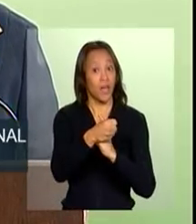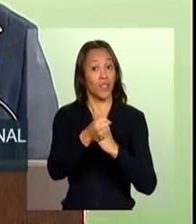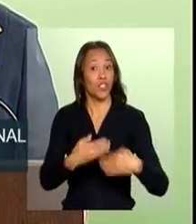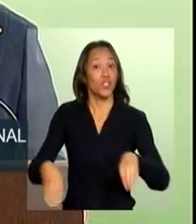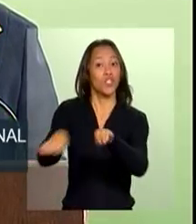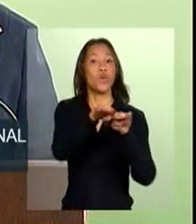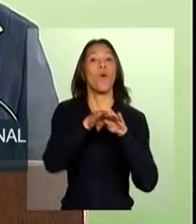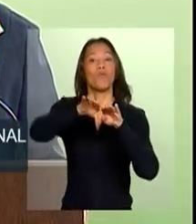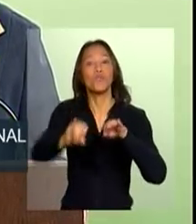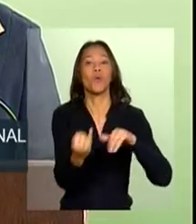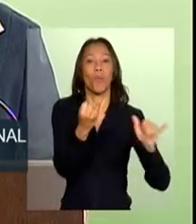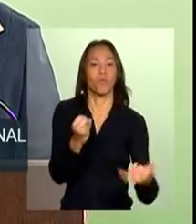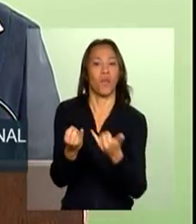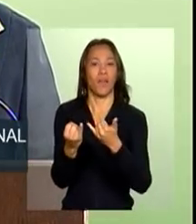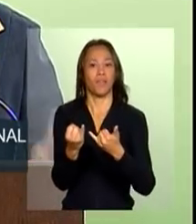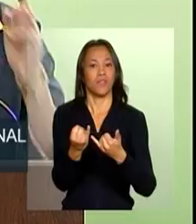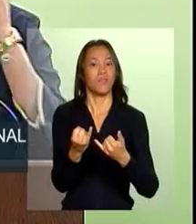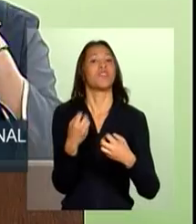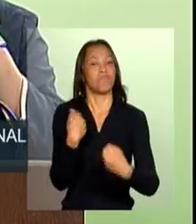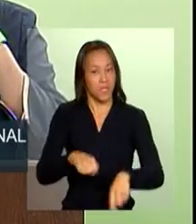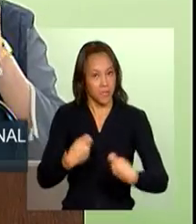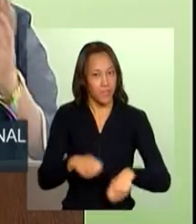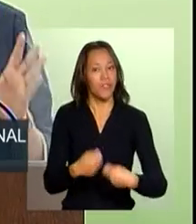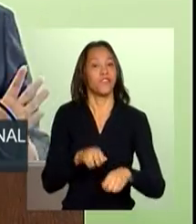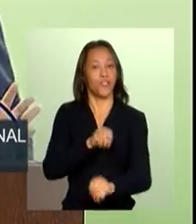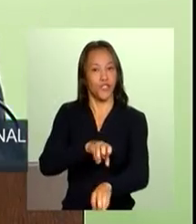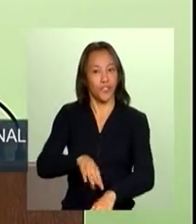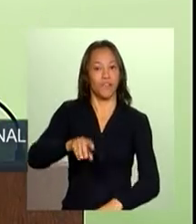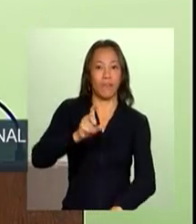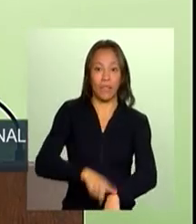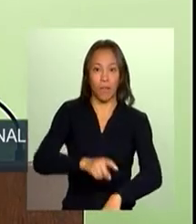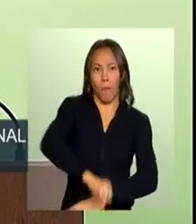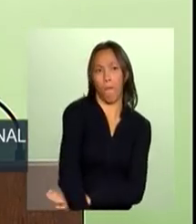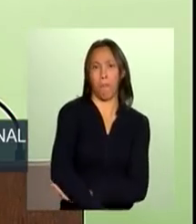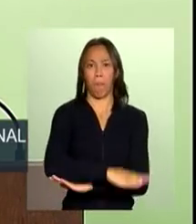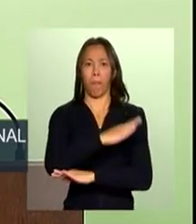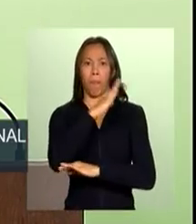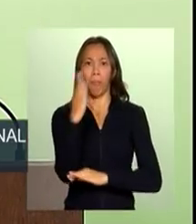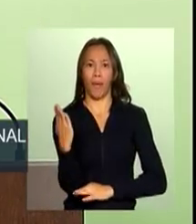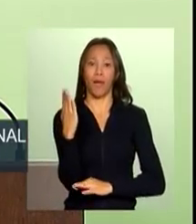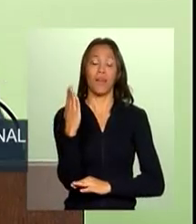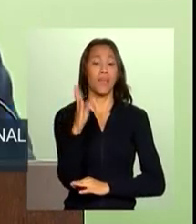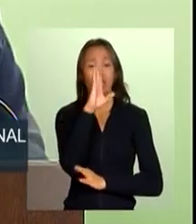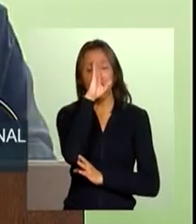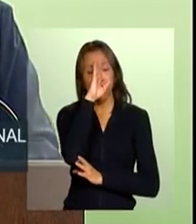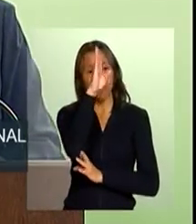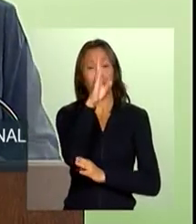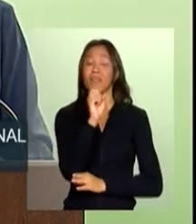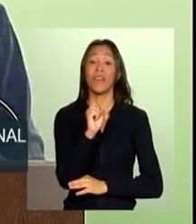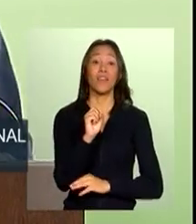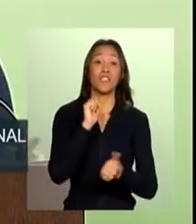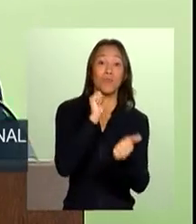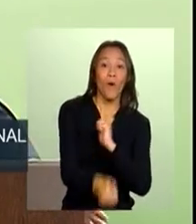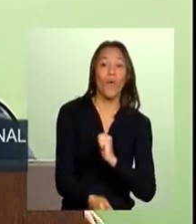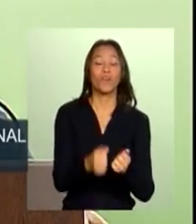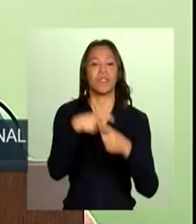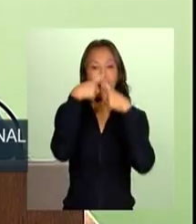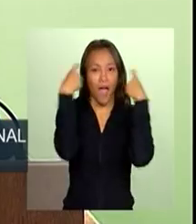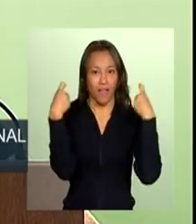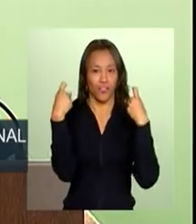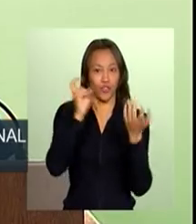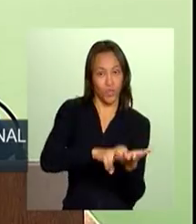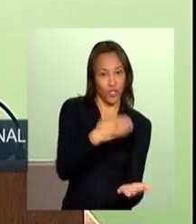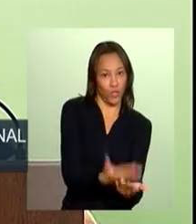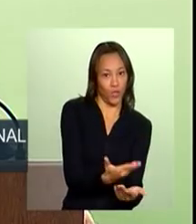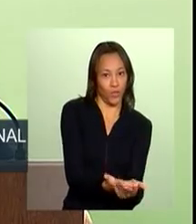oportunidade, sem educação em tempo integral. E eu sempre digo, no contraturno é fundamental esportes e artes, mas